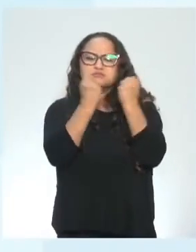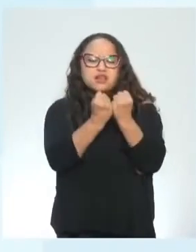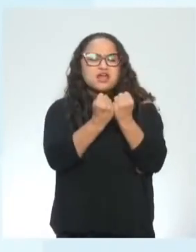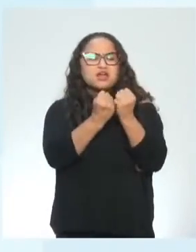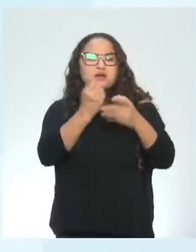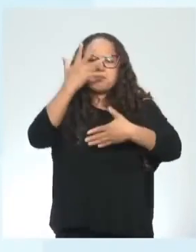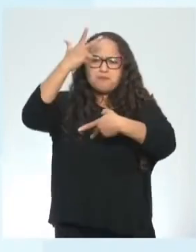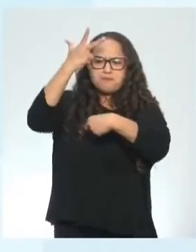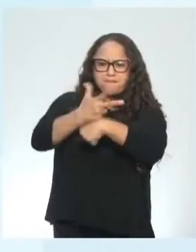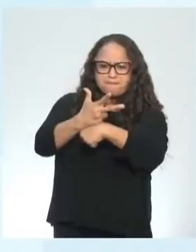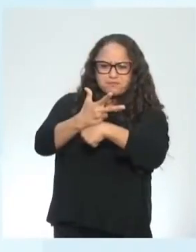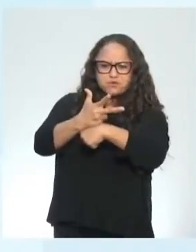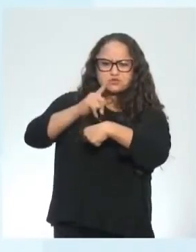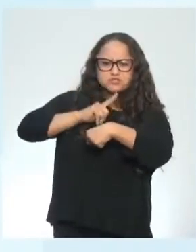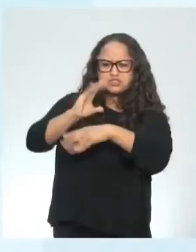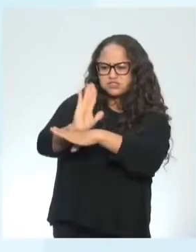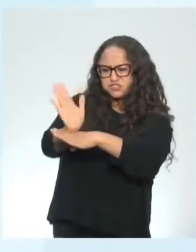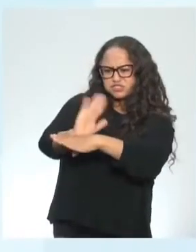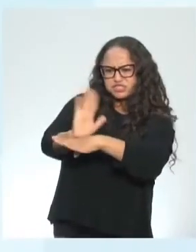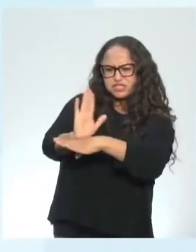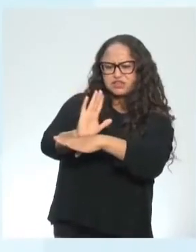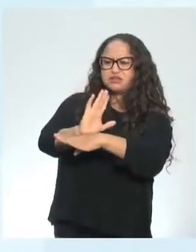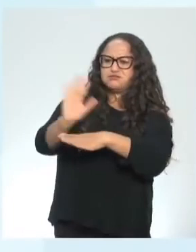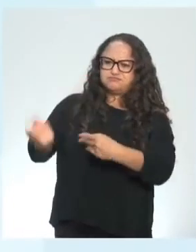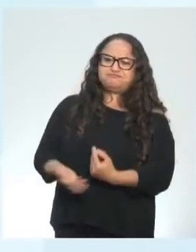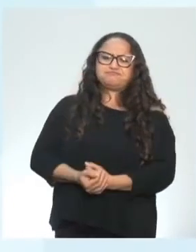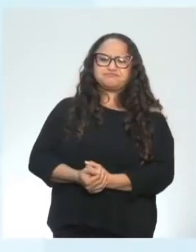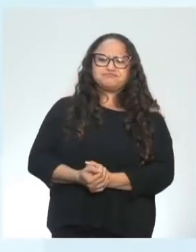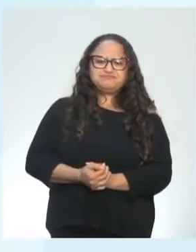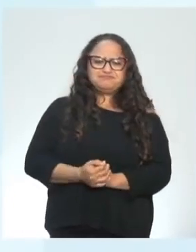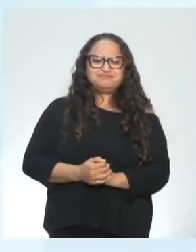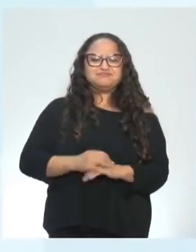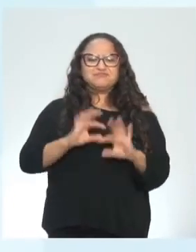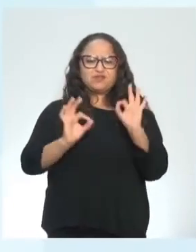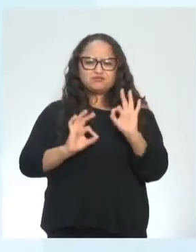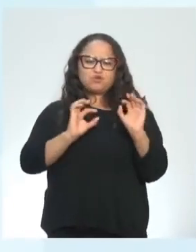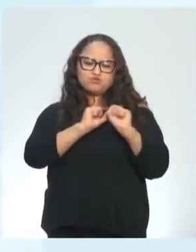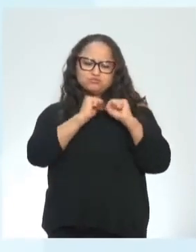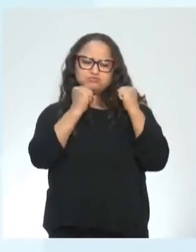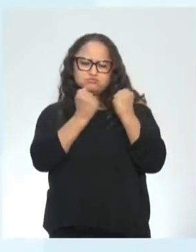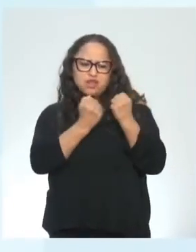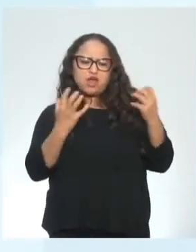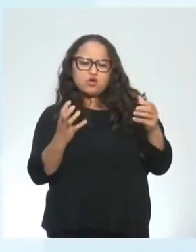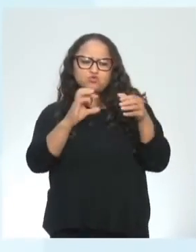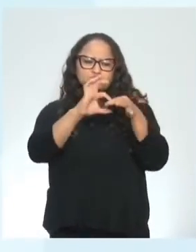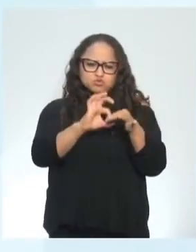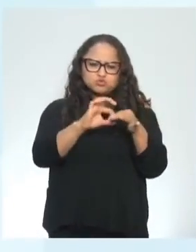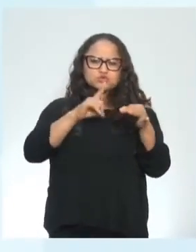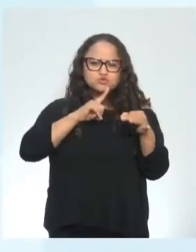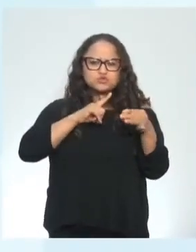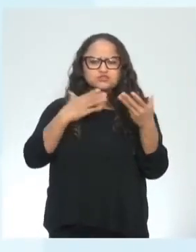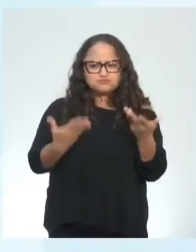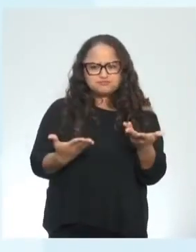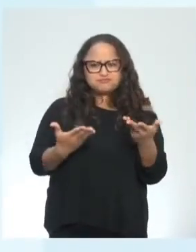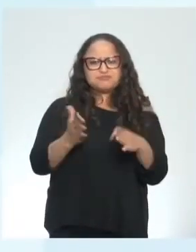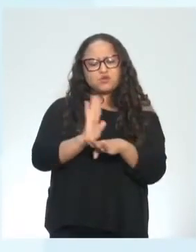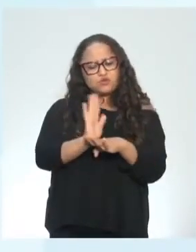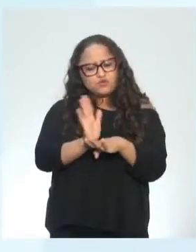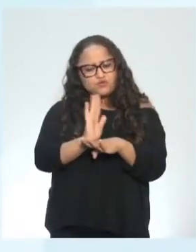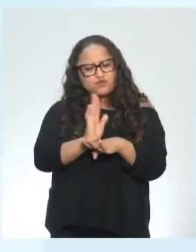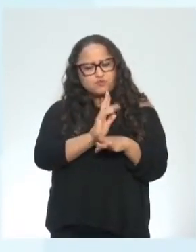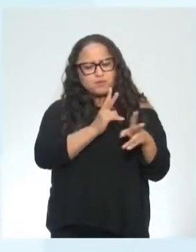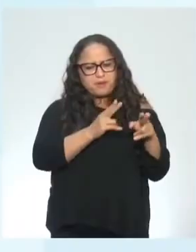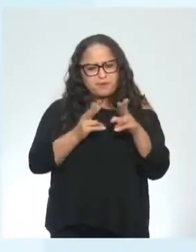ou de recordes insulfilm é arte de montar colocar juntos todos aí as cenas que foram gravadas